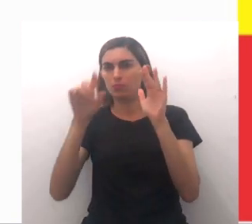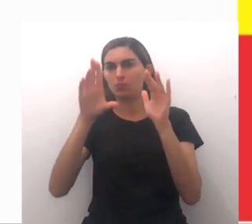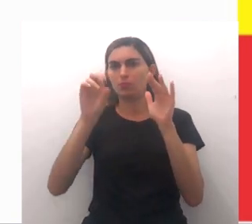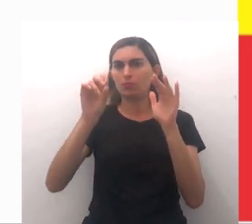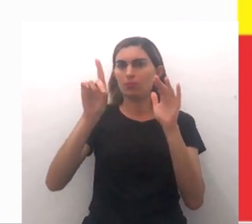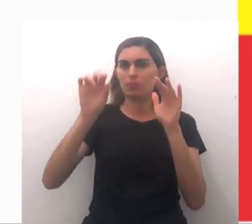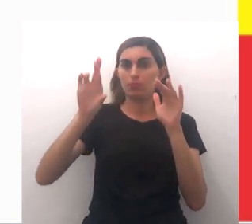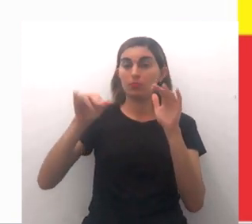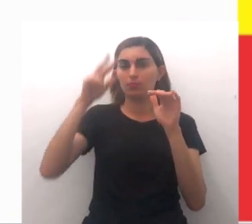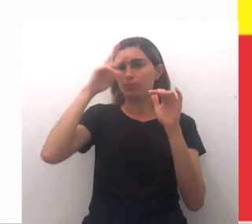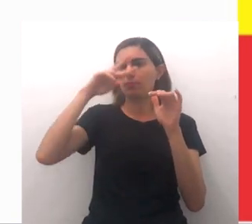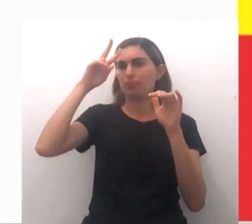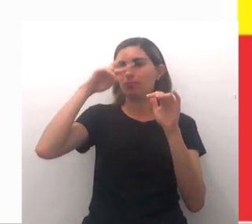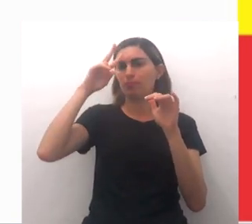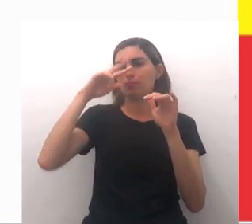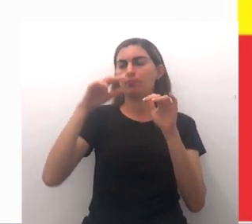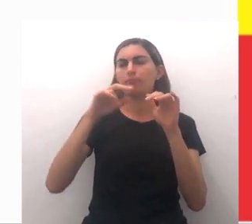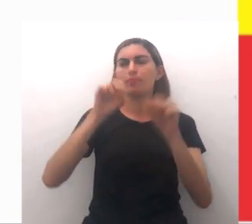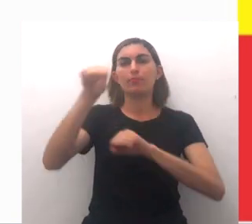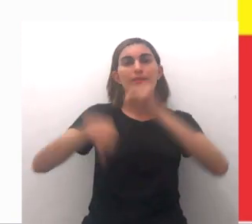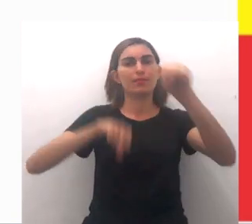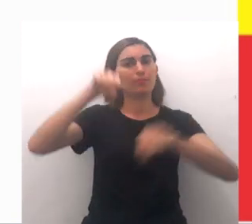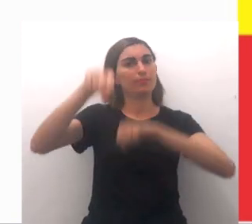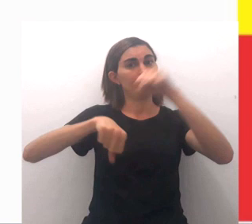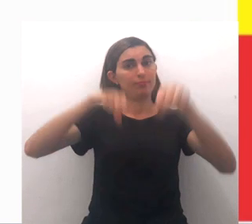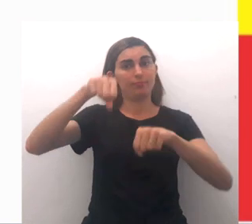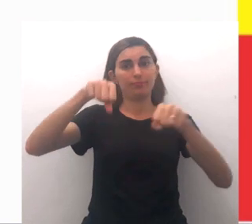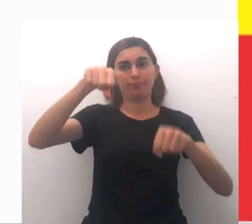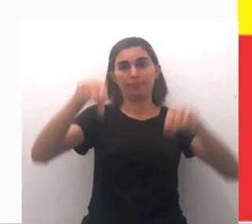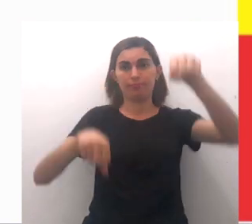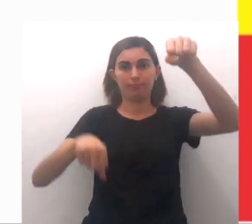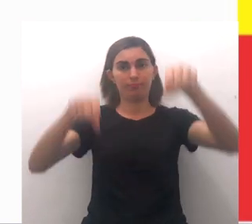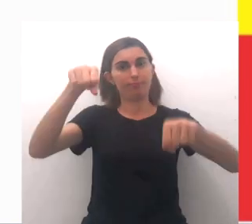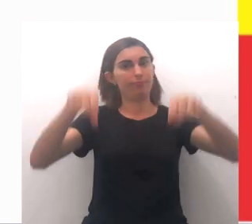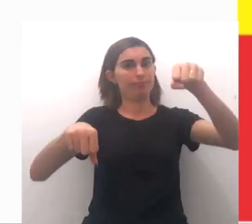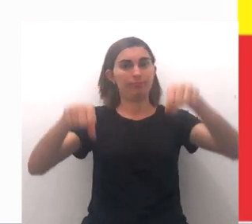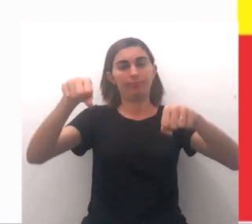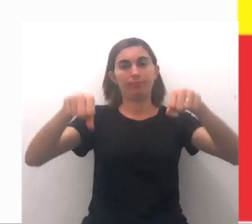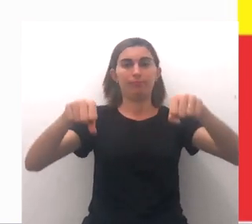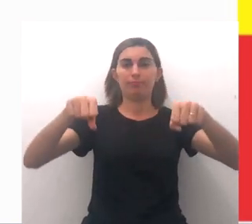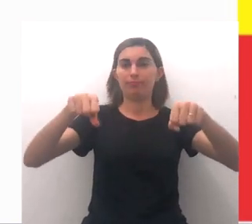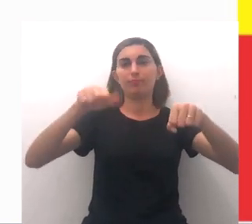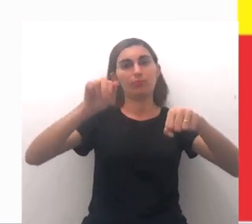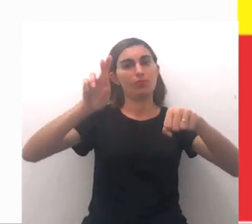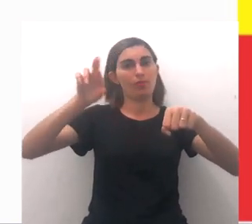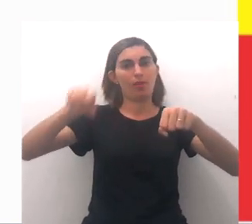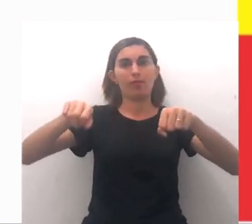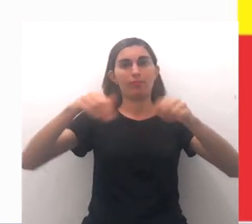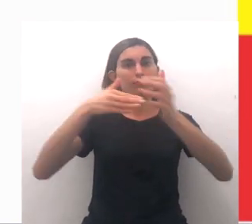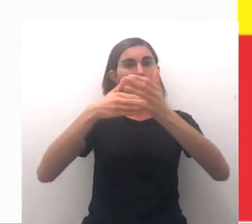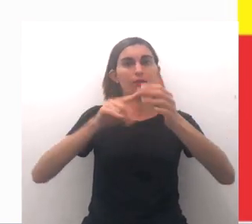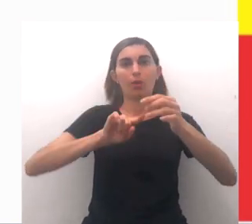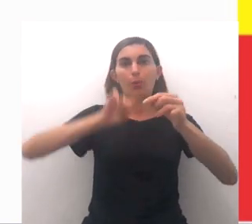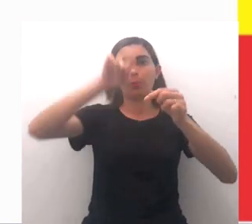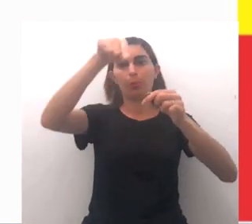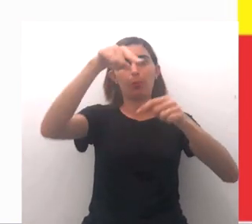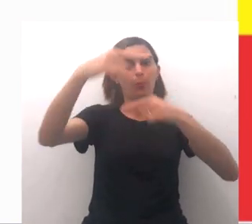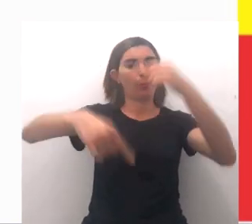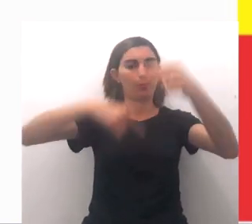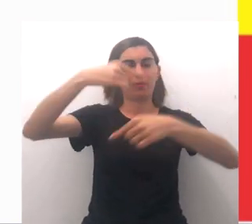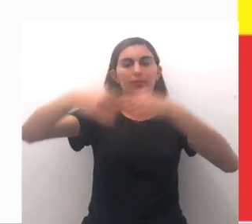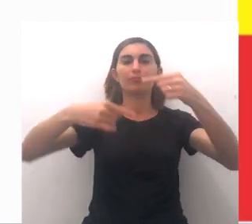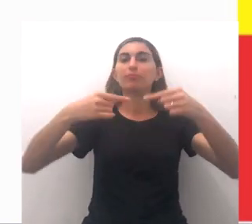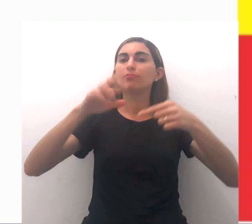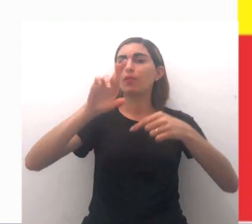só lembrar da bicicleta, onde vai do centro do pneu, nesse caso do aro, né, até a borda. Aquilo é o quê? O